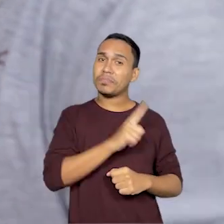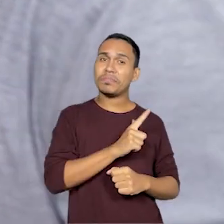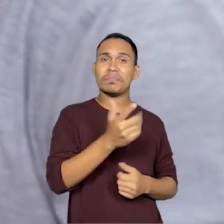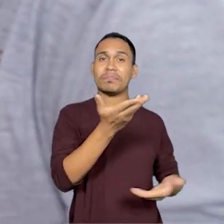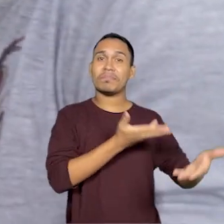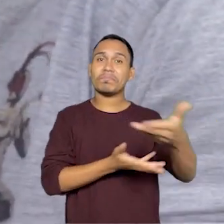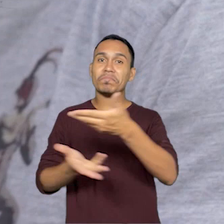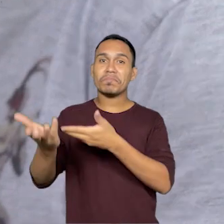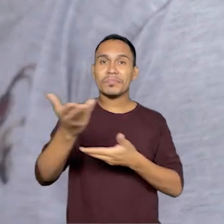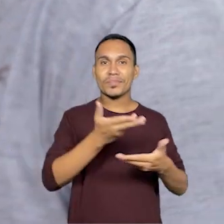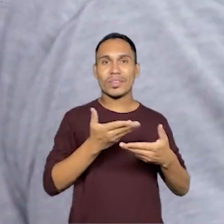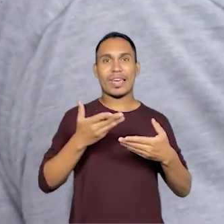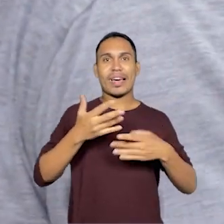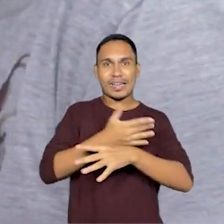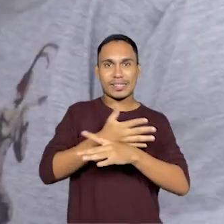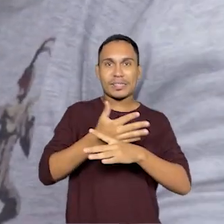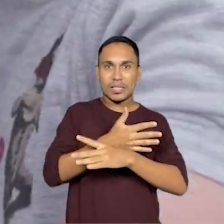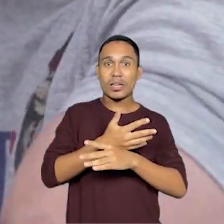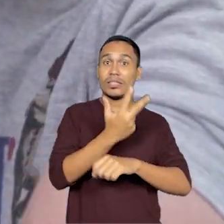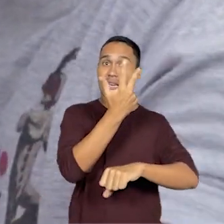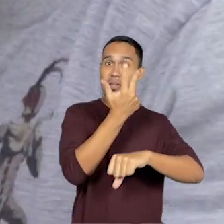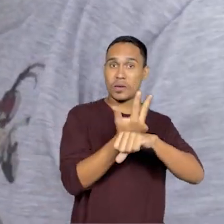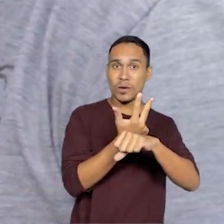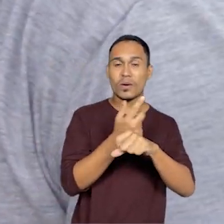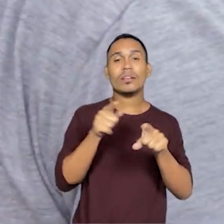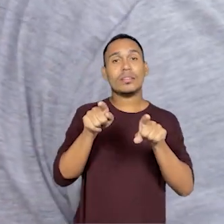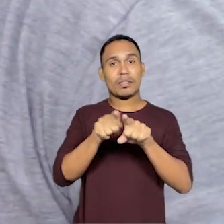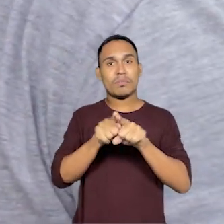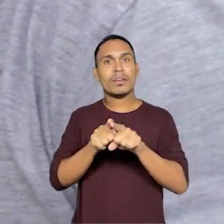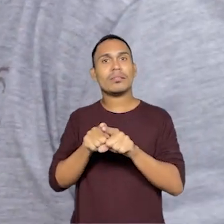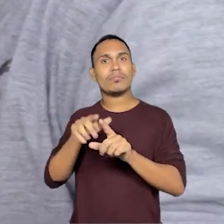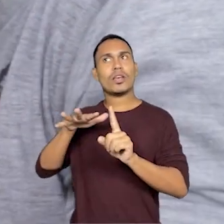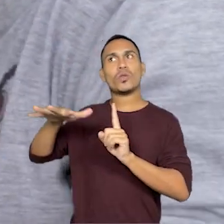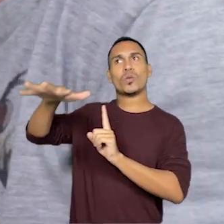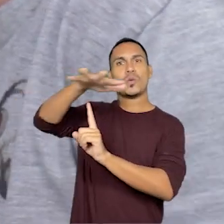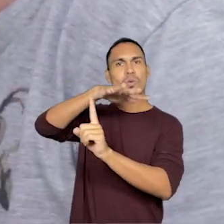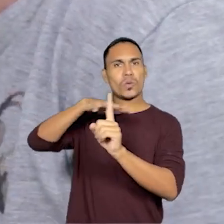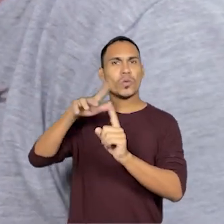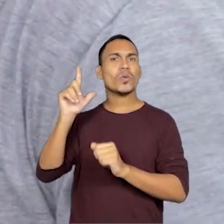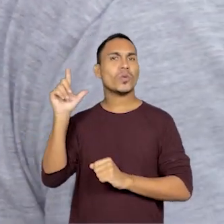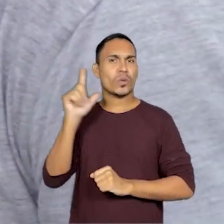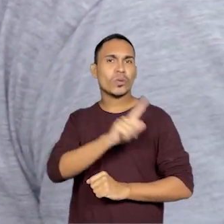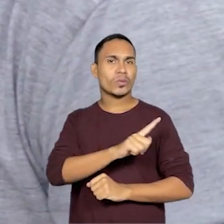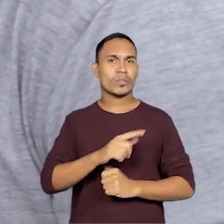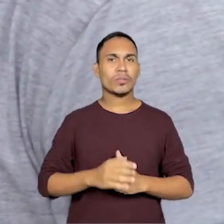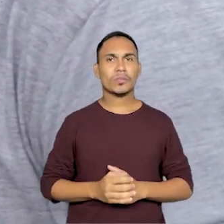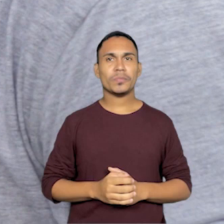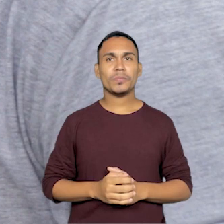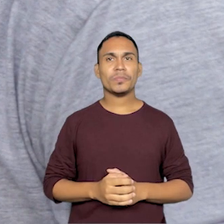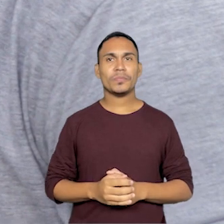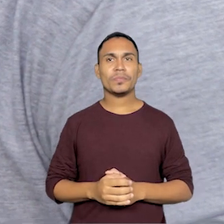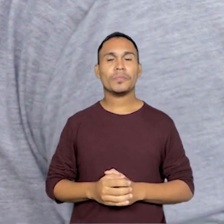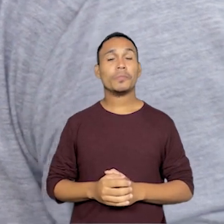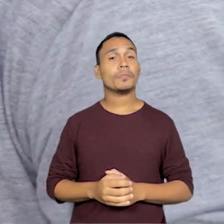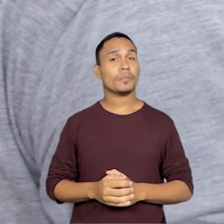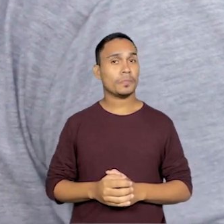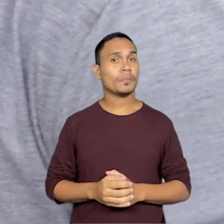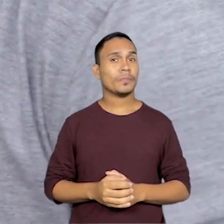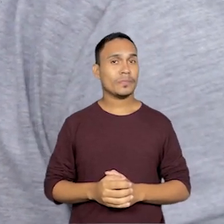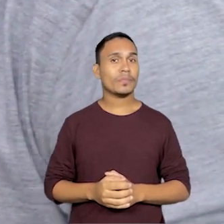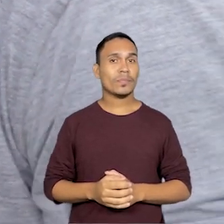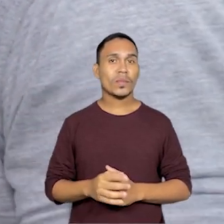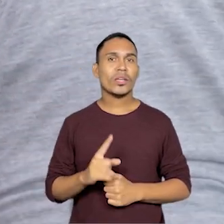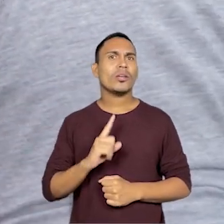bacana com a região, não só com a cidade de Arneróis, sim, que é uma instituição que atua em todo o sertão dos Iamuns. E a